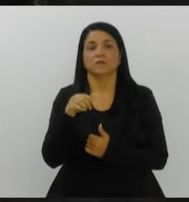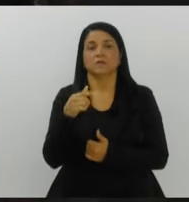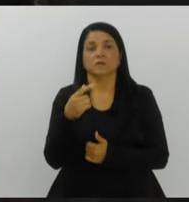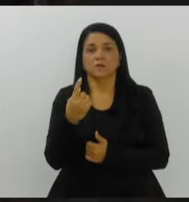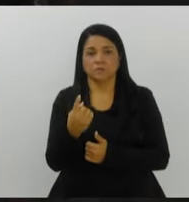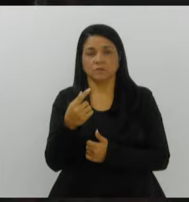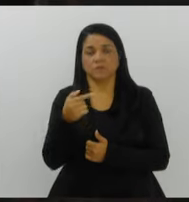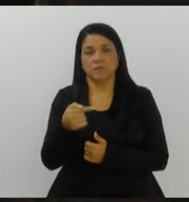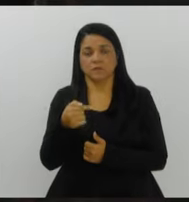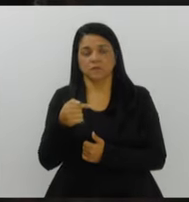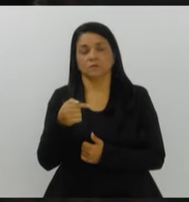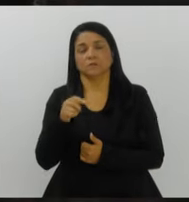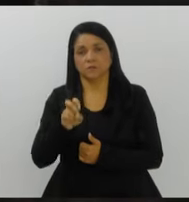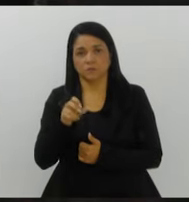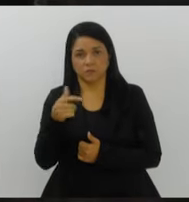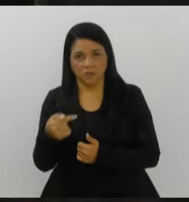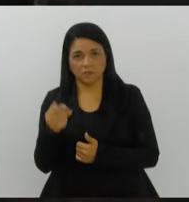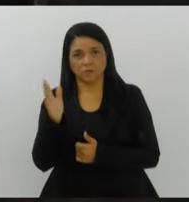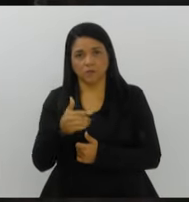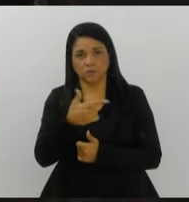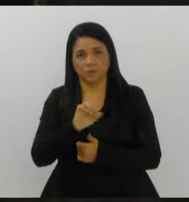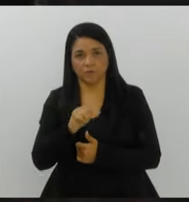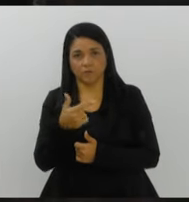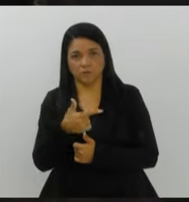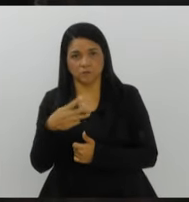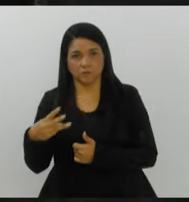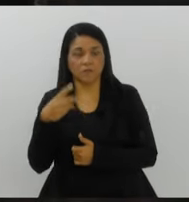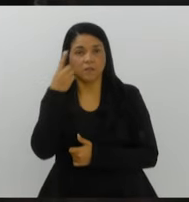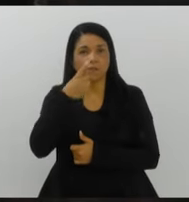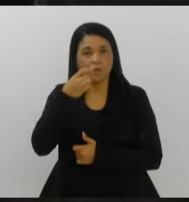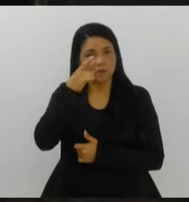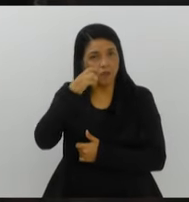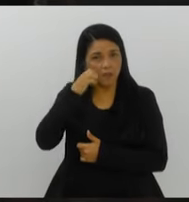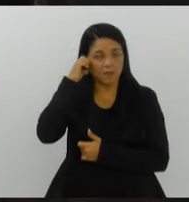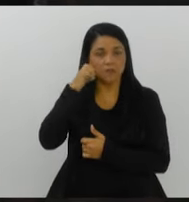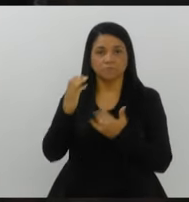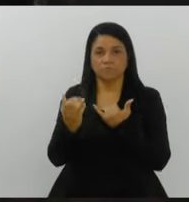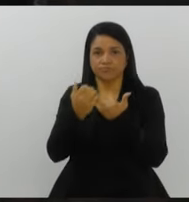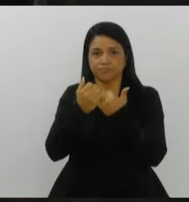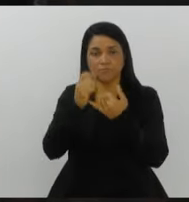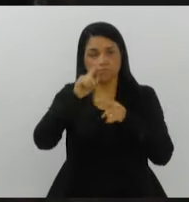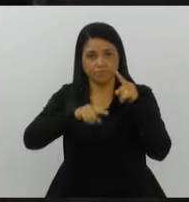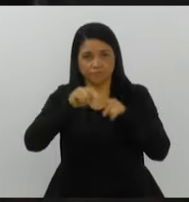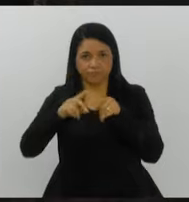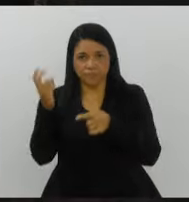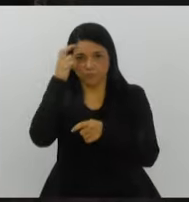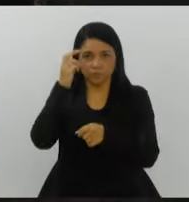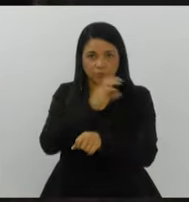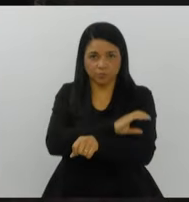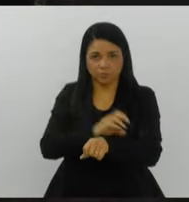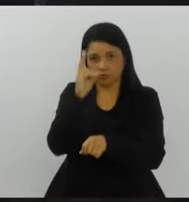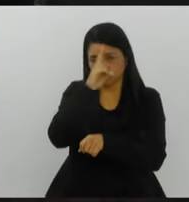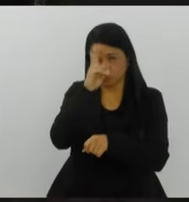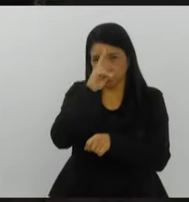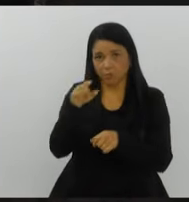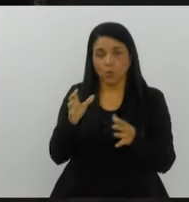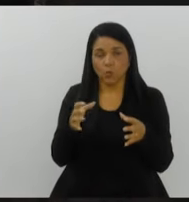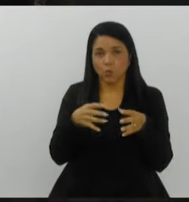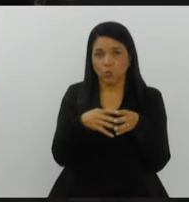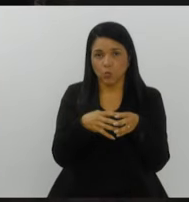1957/2023, de autoria da deputada Élica Takimoto, que declara patrimônio histórico, cultural e material do Estado do Rio de Janeiro. O